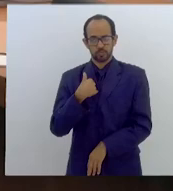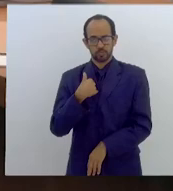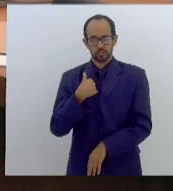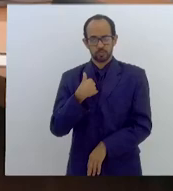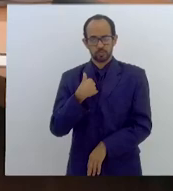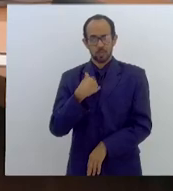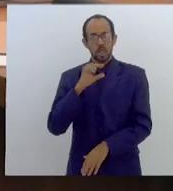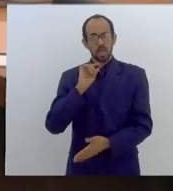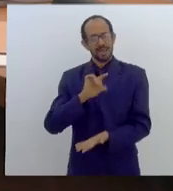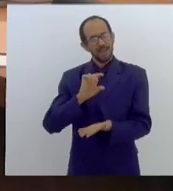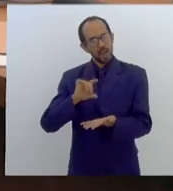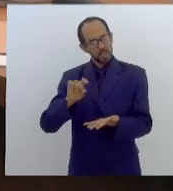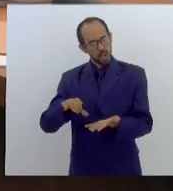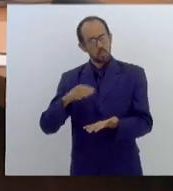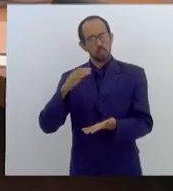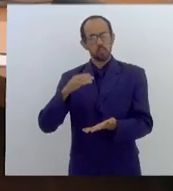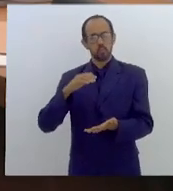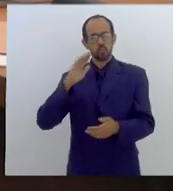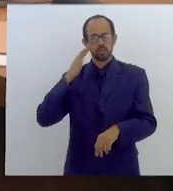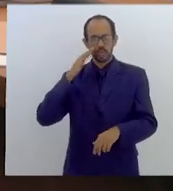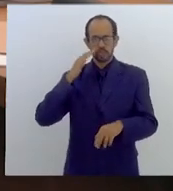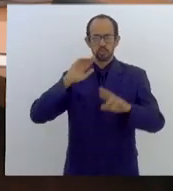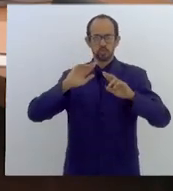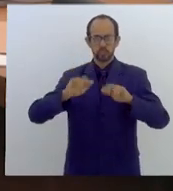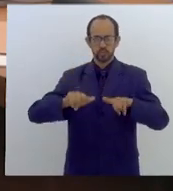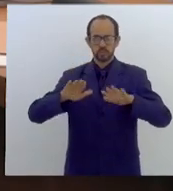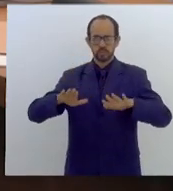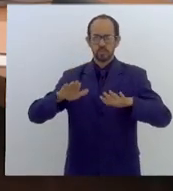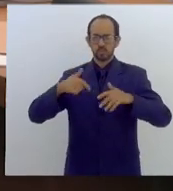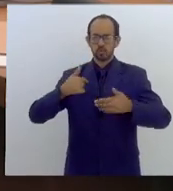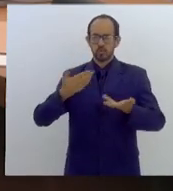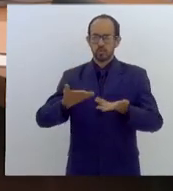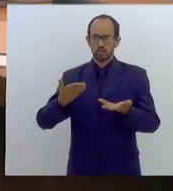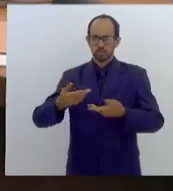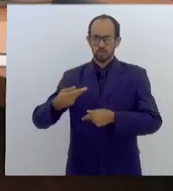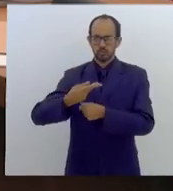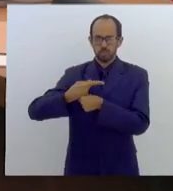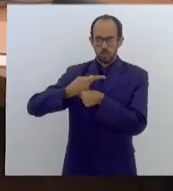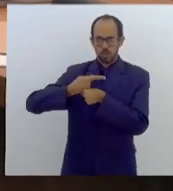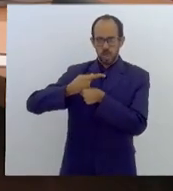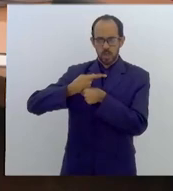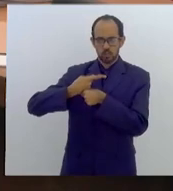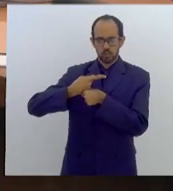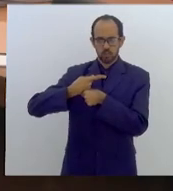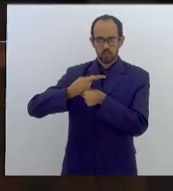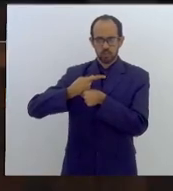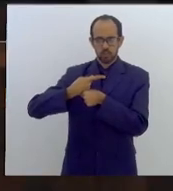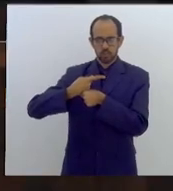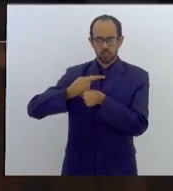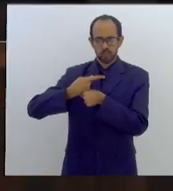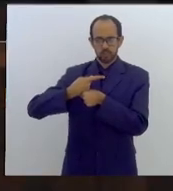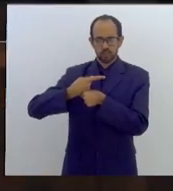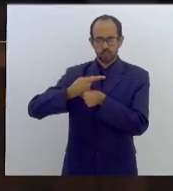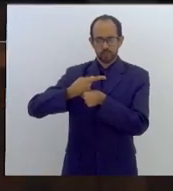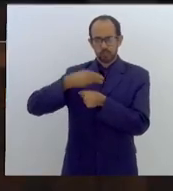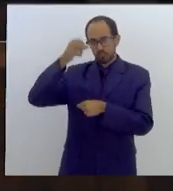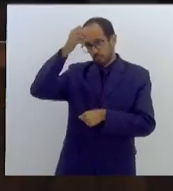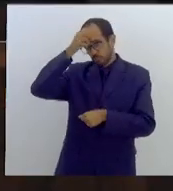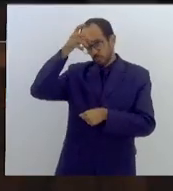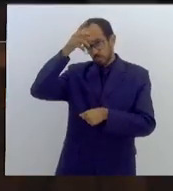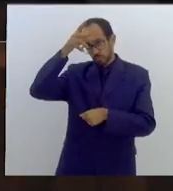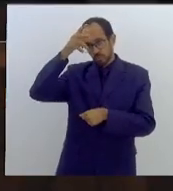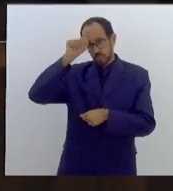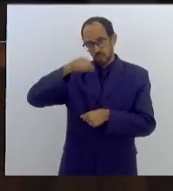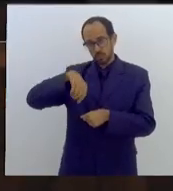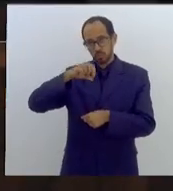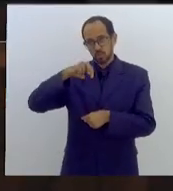Cada um tem uma interpretação, e hoje eu fui procurado, senhor presidente, pelo prefeito